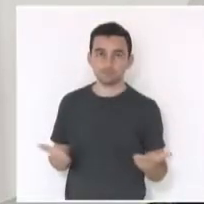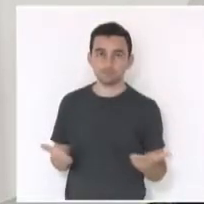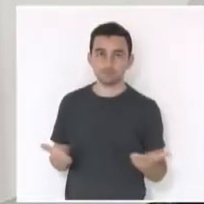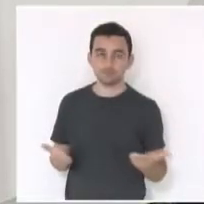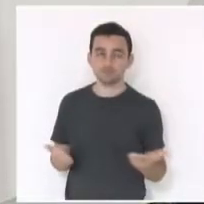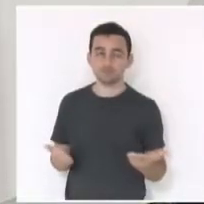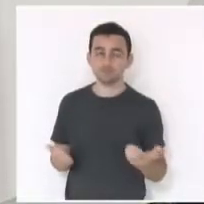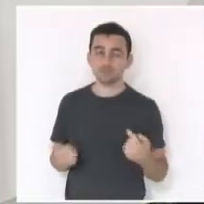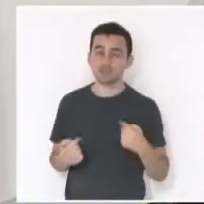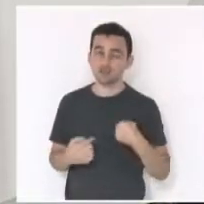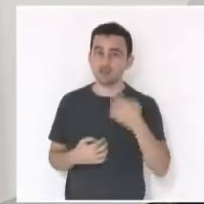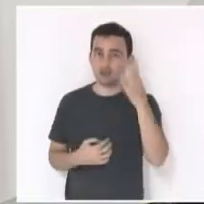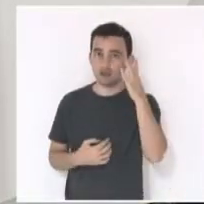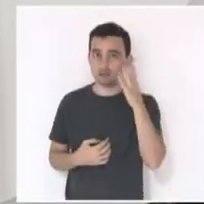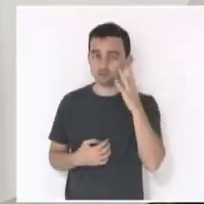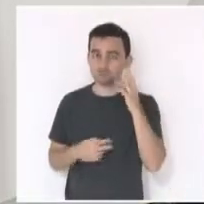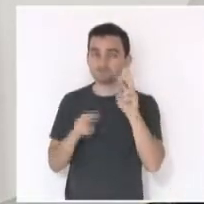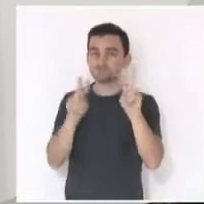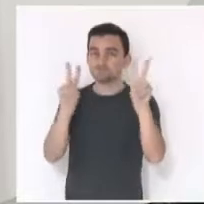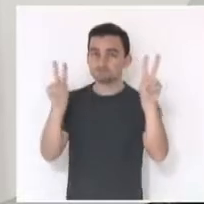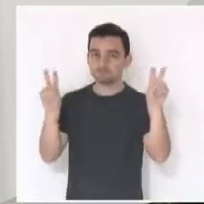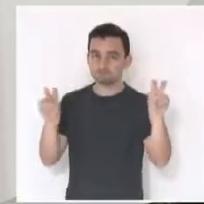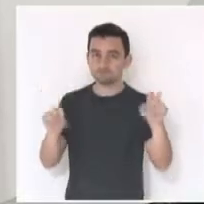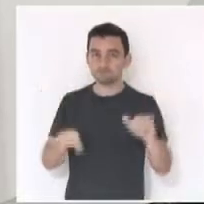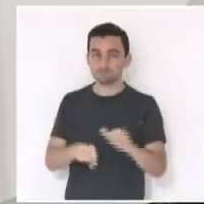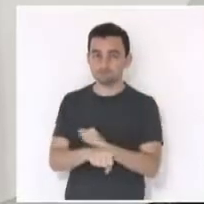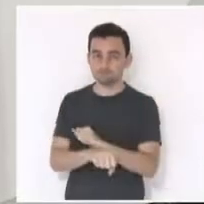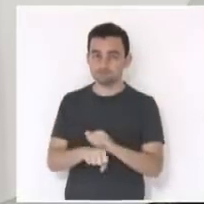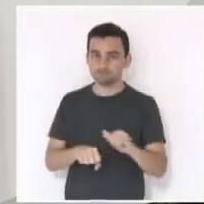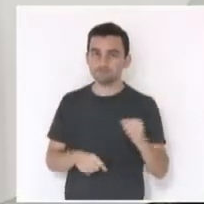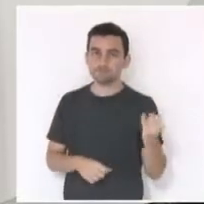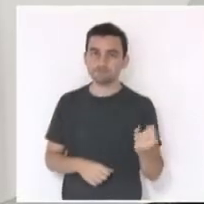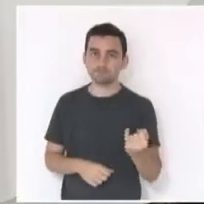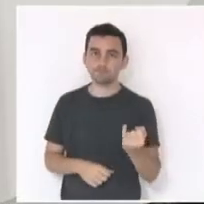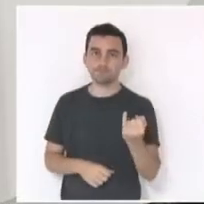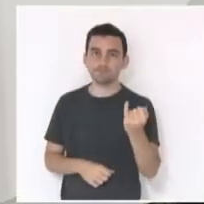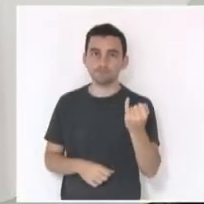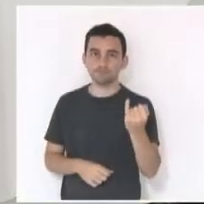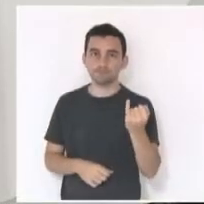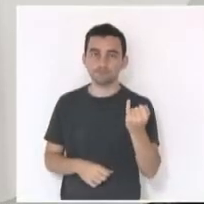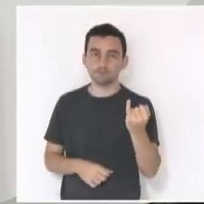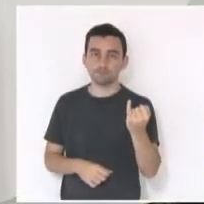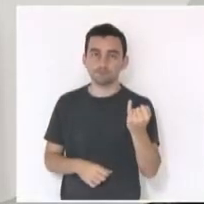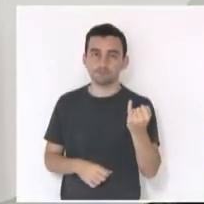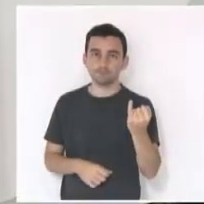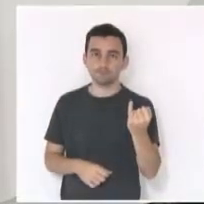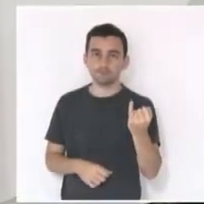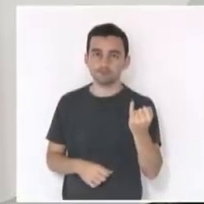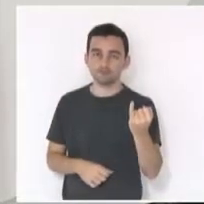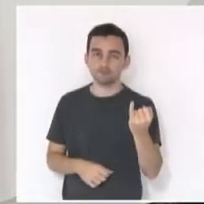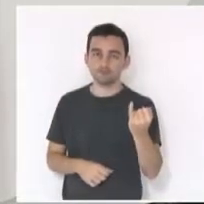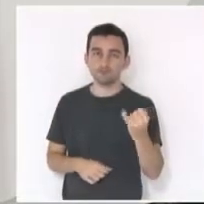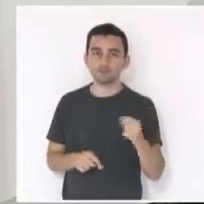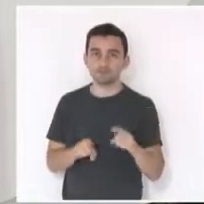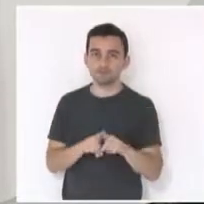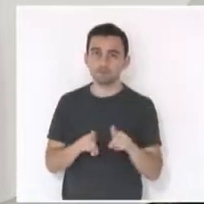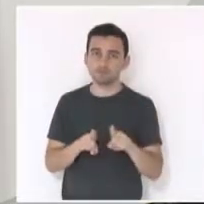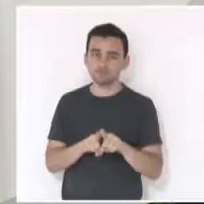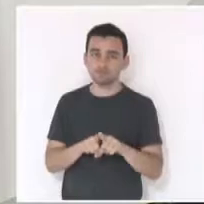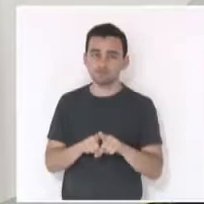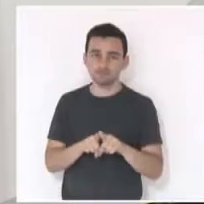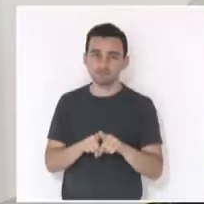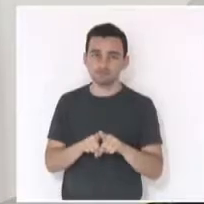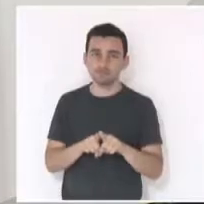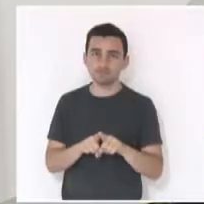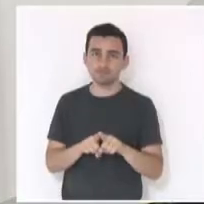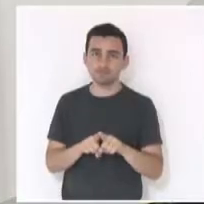matemática estratégica importante e Vital no momento